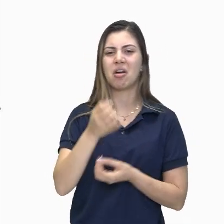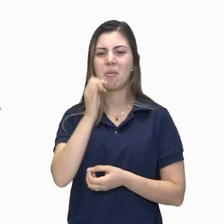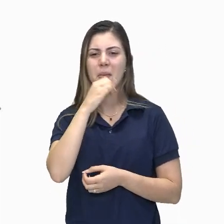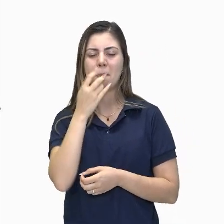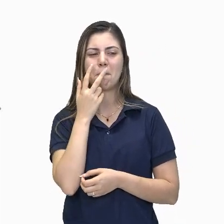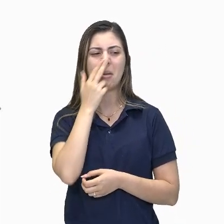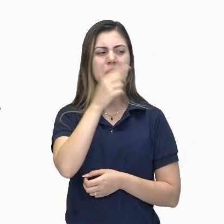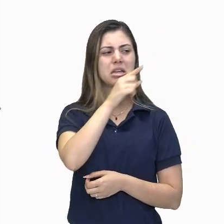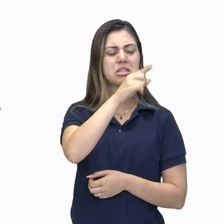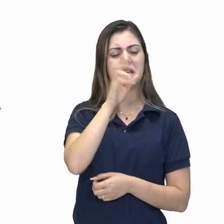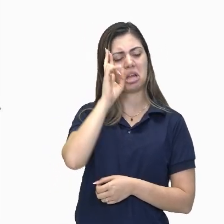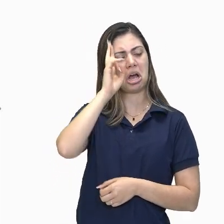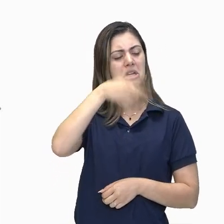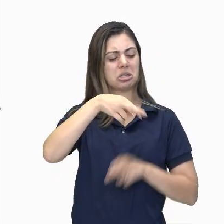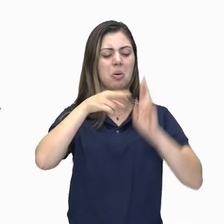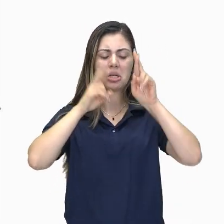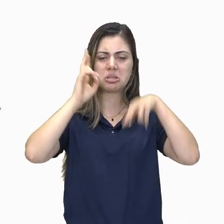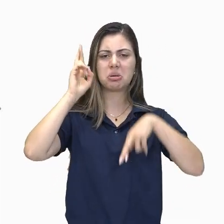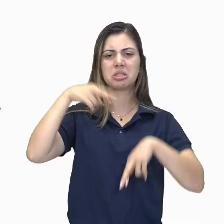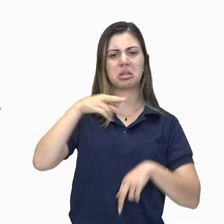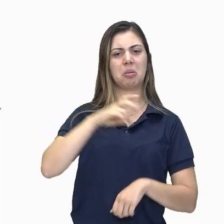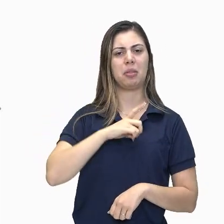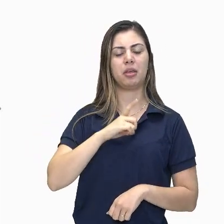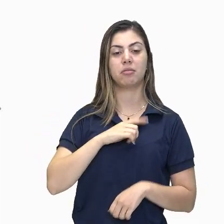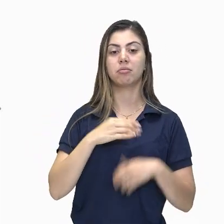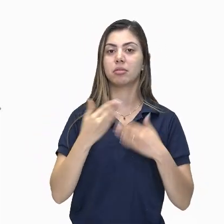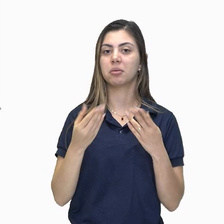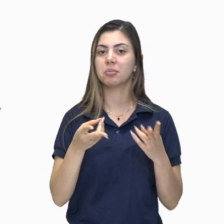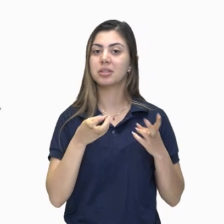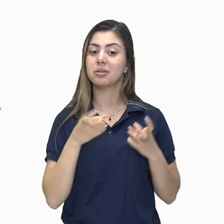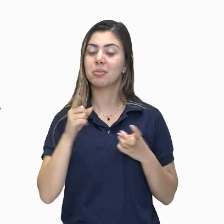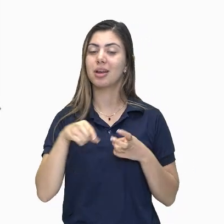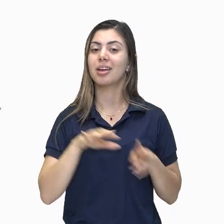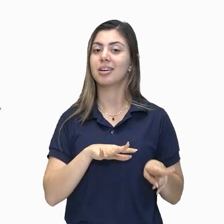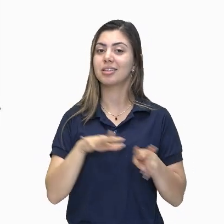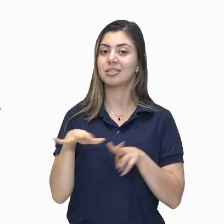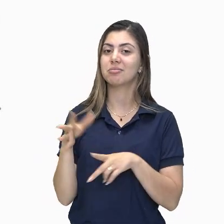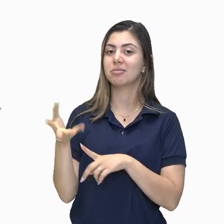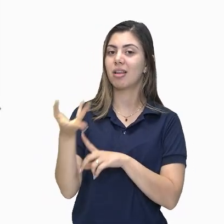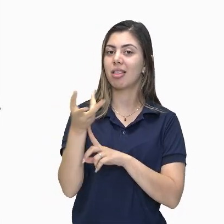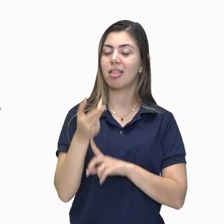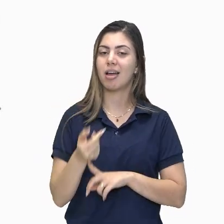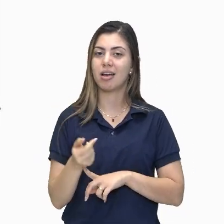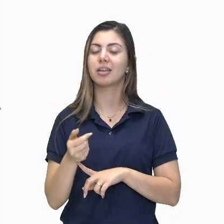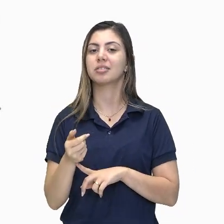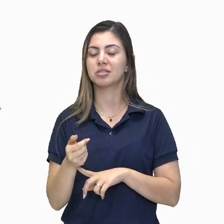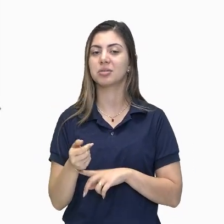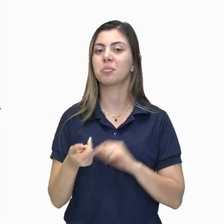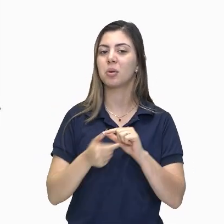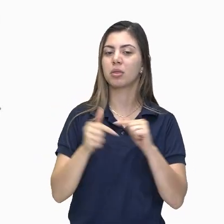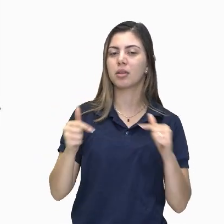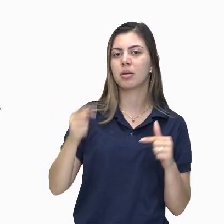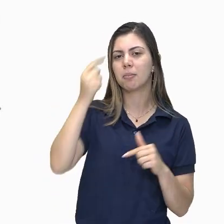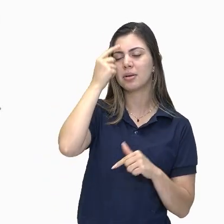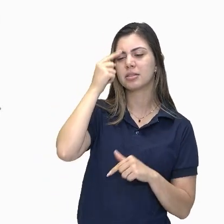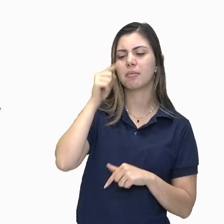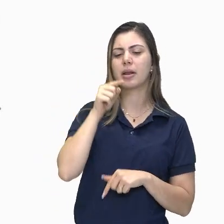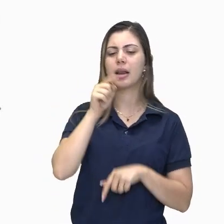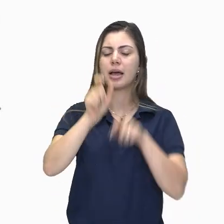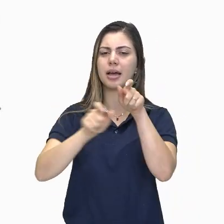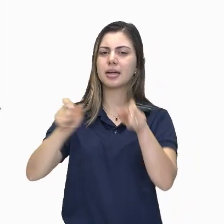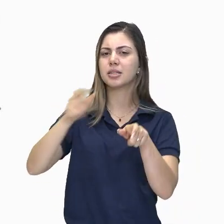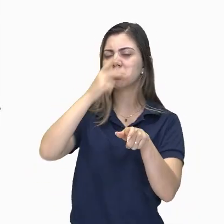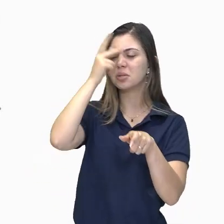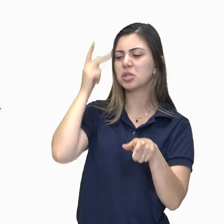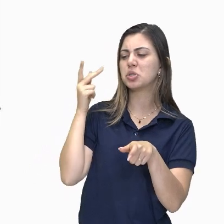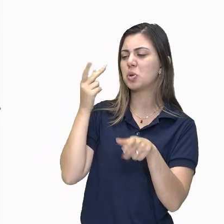dono da verdade. Isso tem a ver com a própria Semana de Arte Moderna, né? De olhar para as pessoas que achavam que eram dono das verdades, da